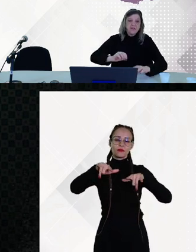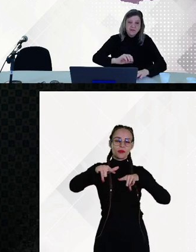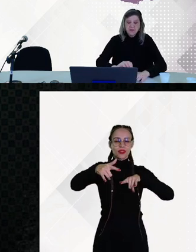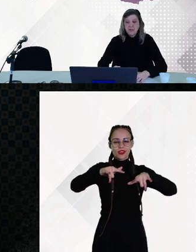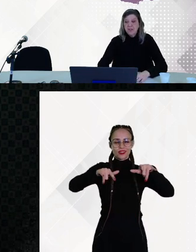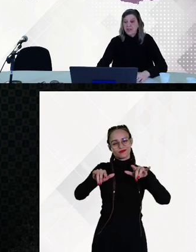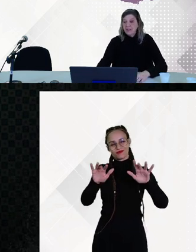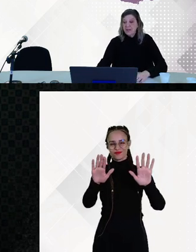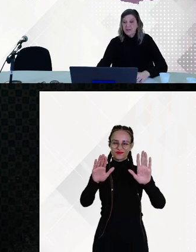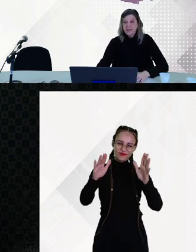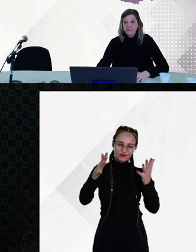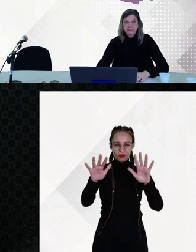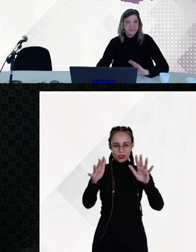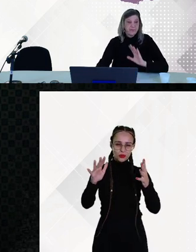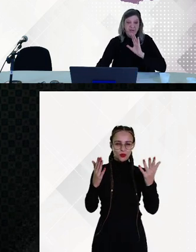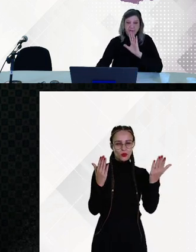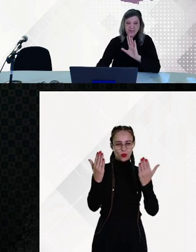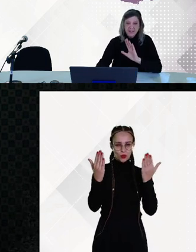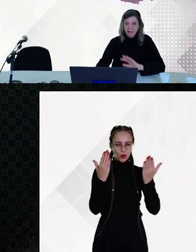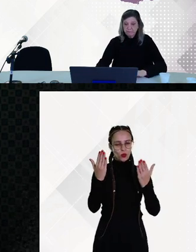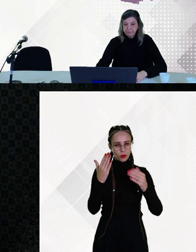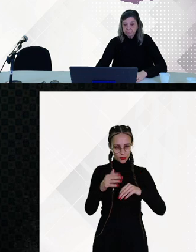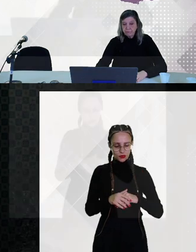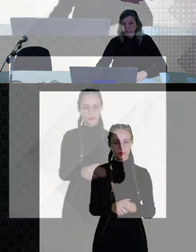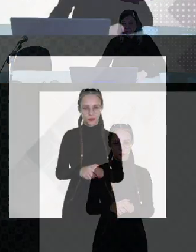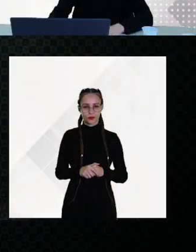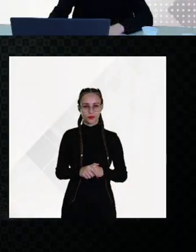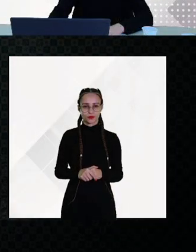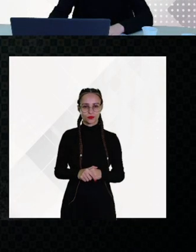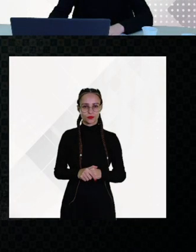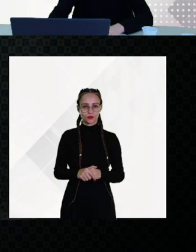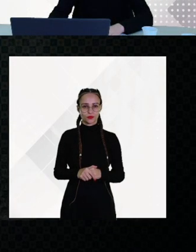mais ou menos para elucidar.